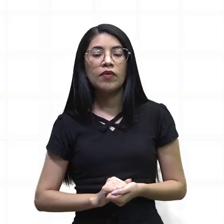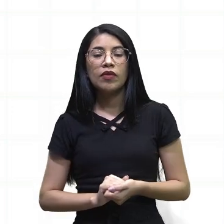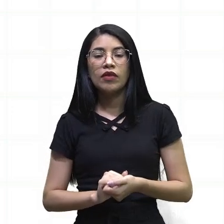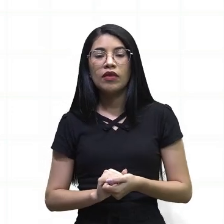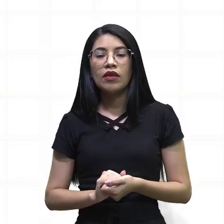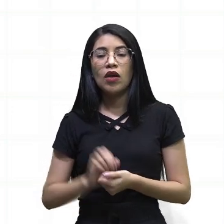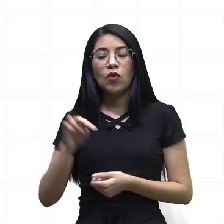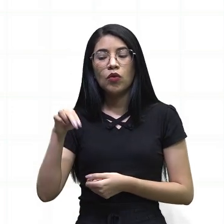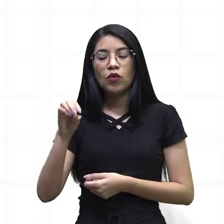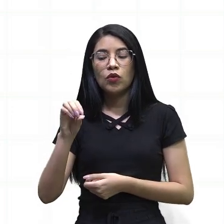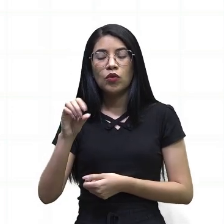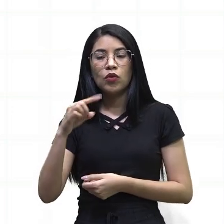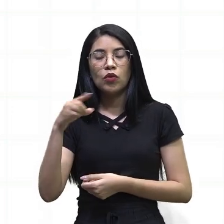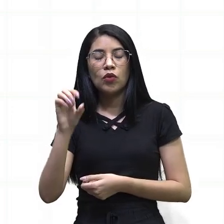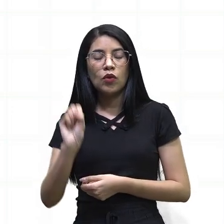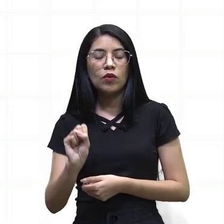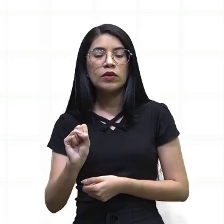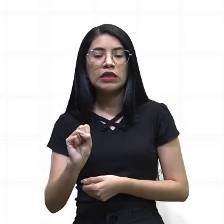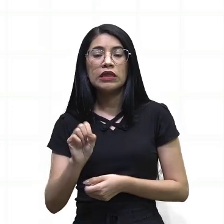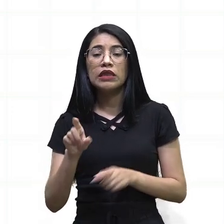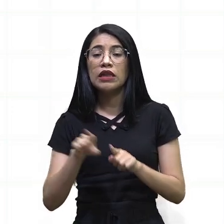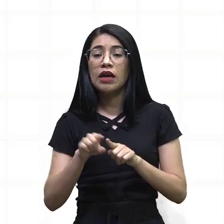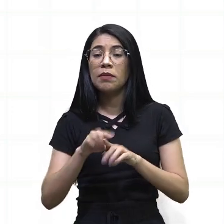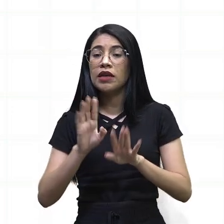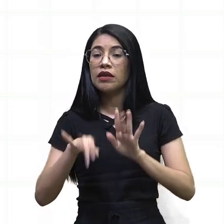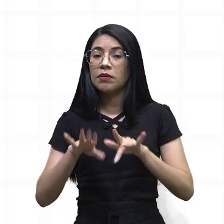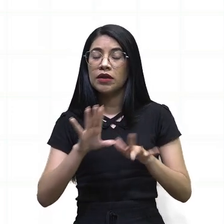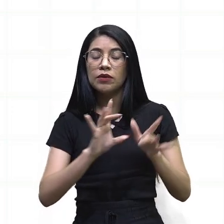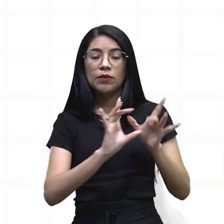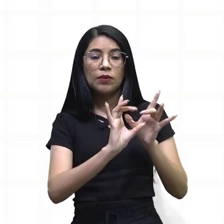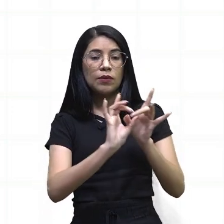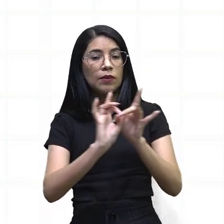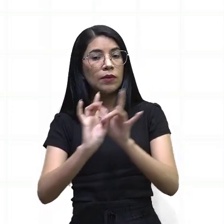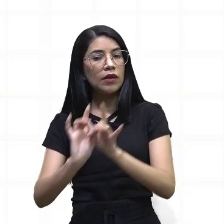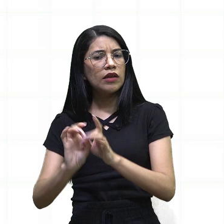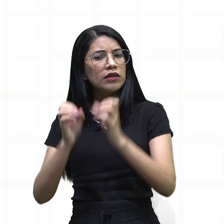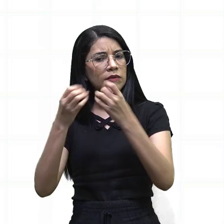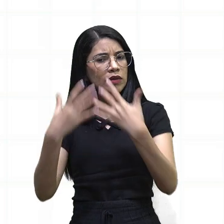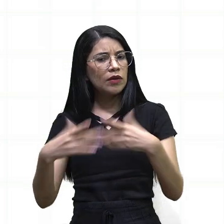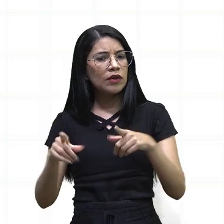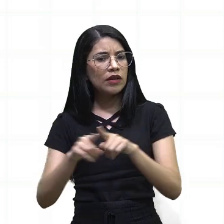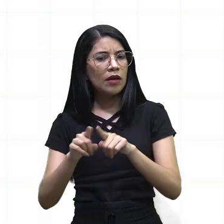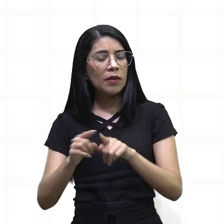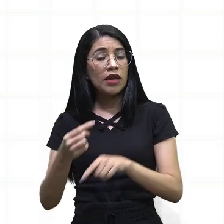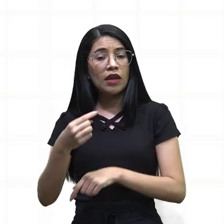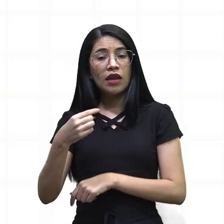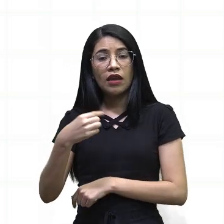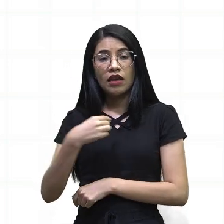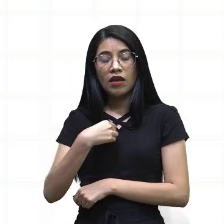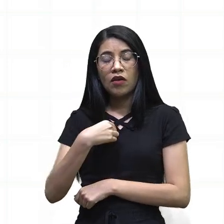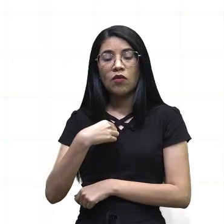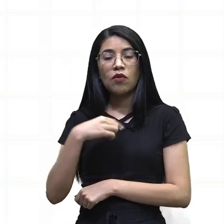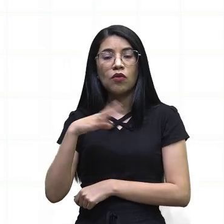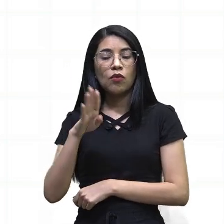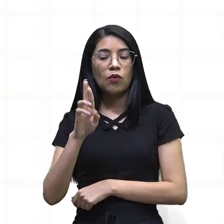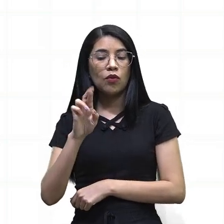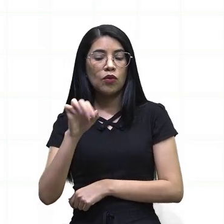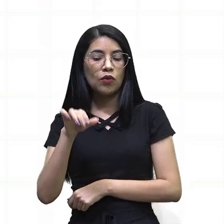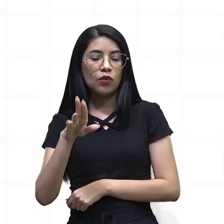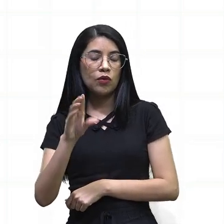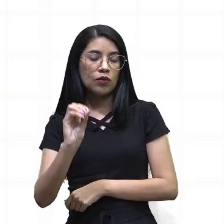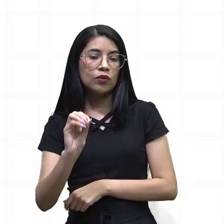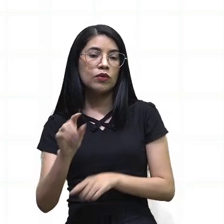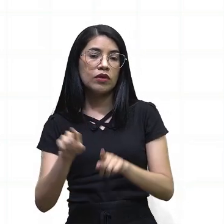até mesmo se a gente for pegar pelo contexto, ele já falou que ele e o Bruno, né? Então aqui nós